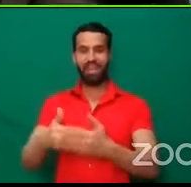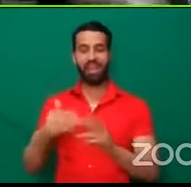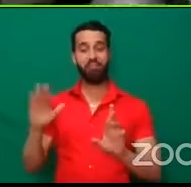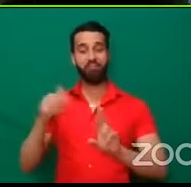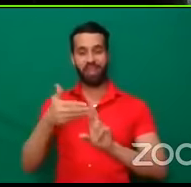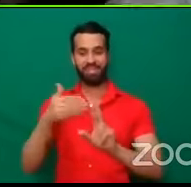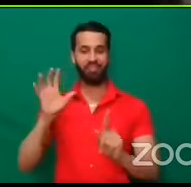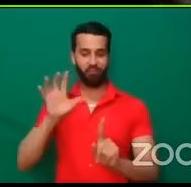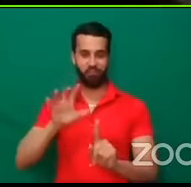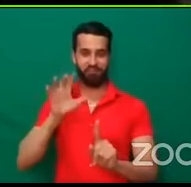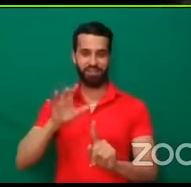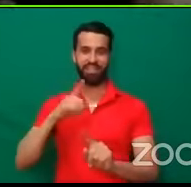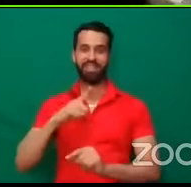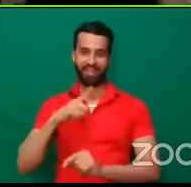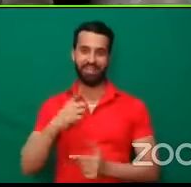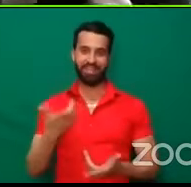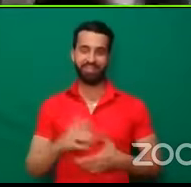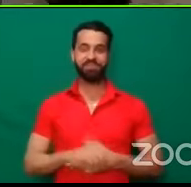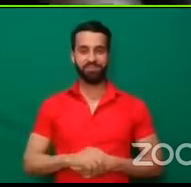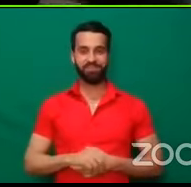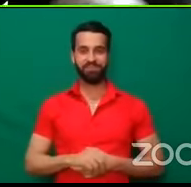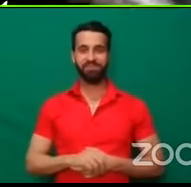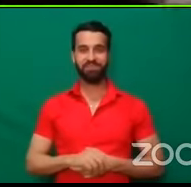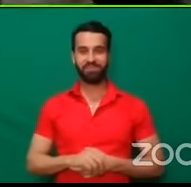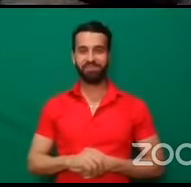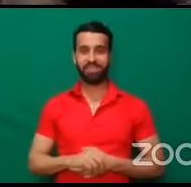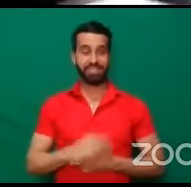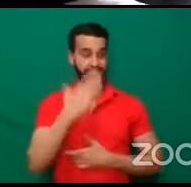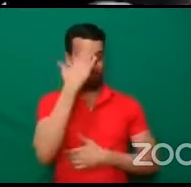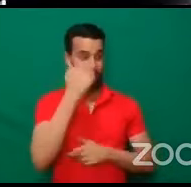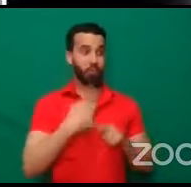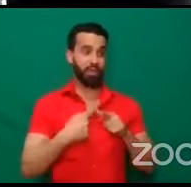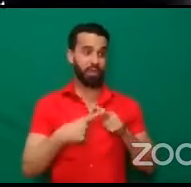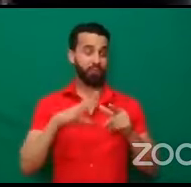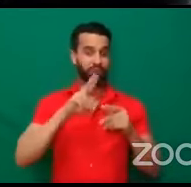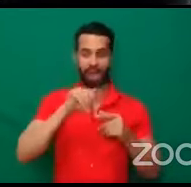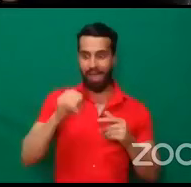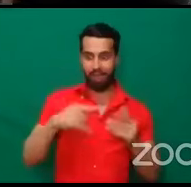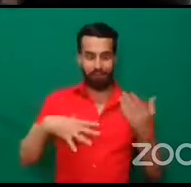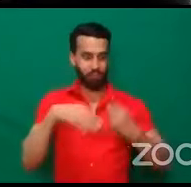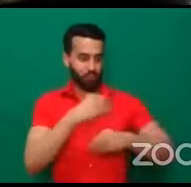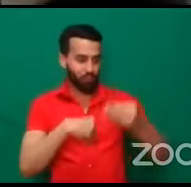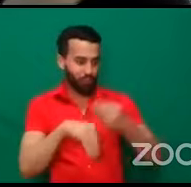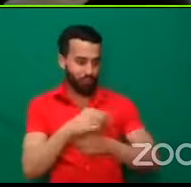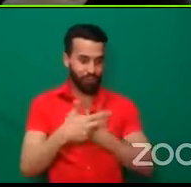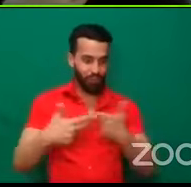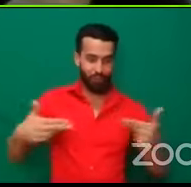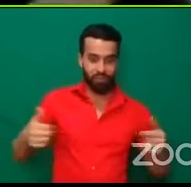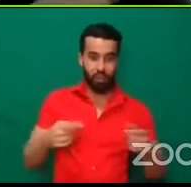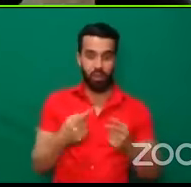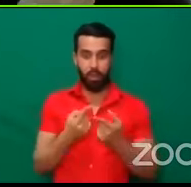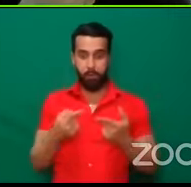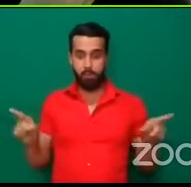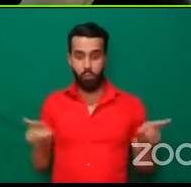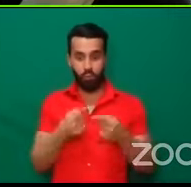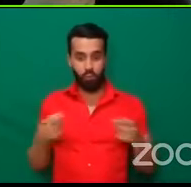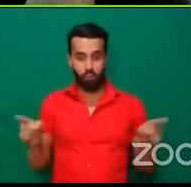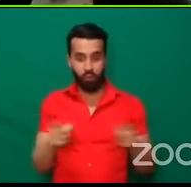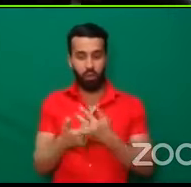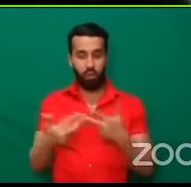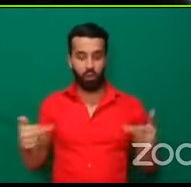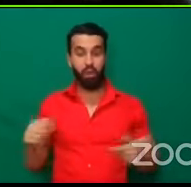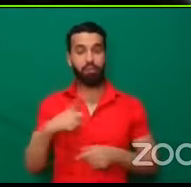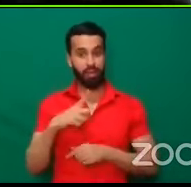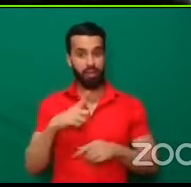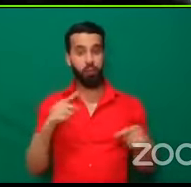tudo, né, meu? Tu sabe como funciona, né? Tu vai misturando tudo e a trilha, né? A trilha é uma trilha sonora, é um